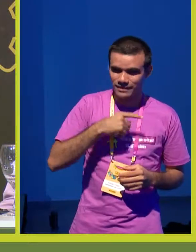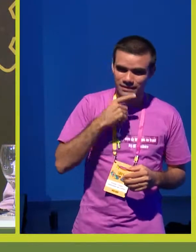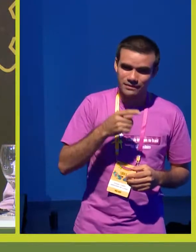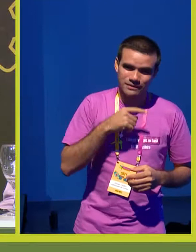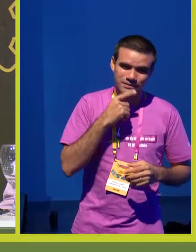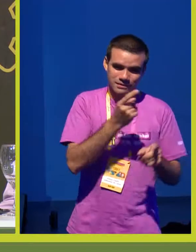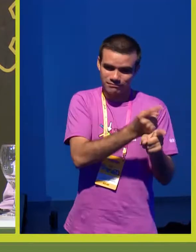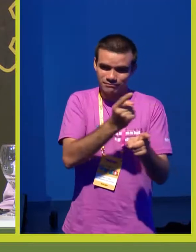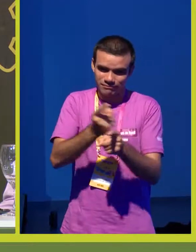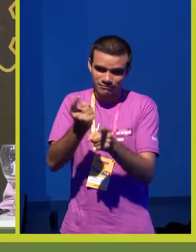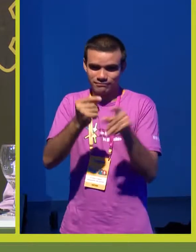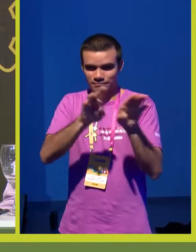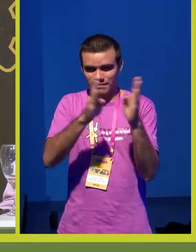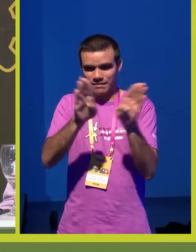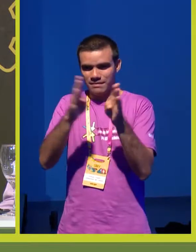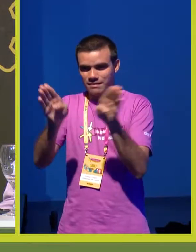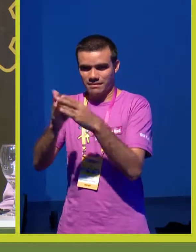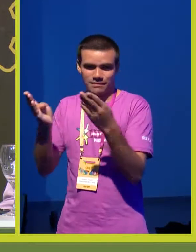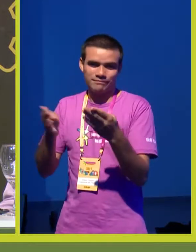encontrar essas vulnerabilidades.